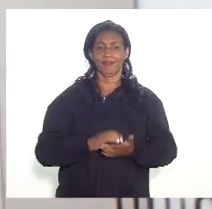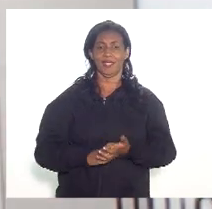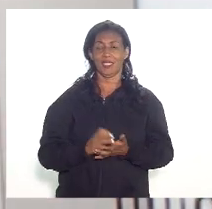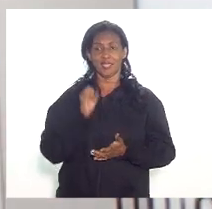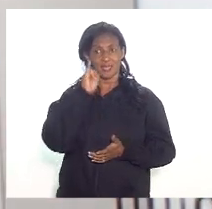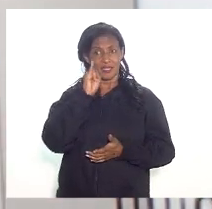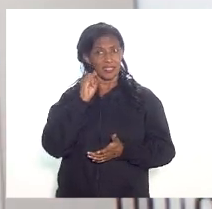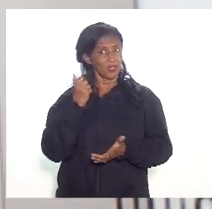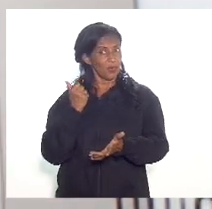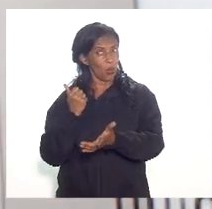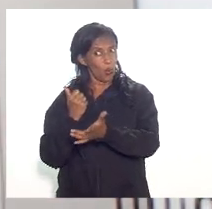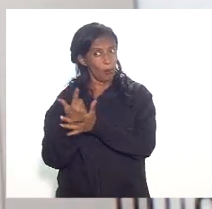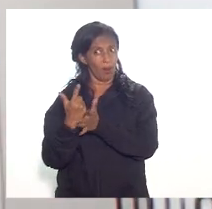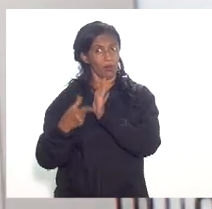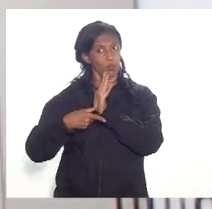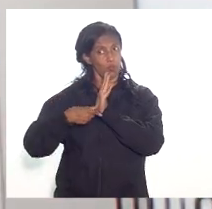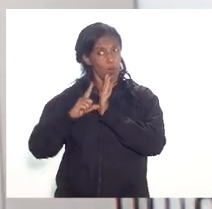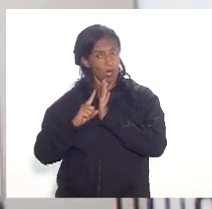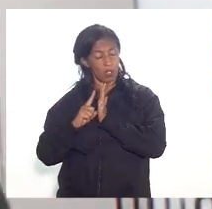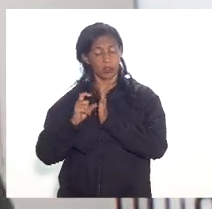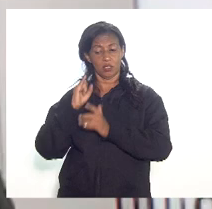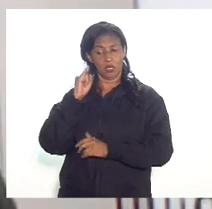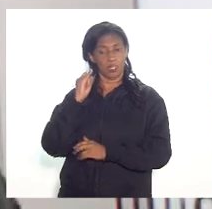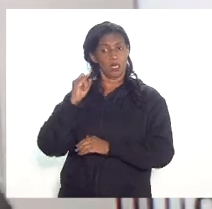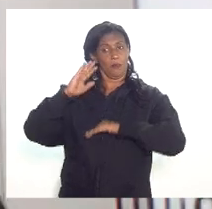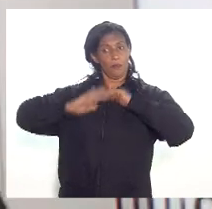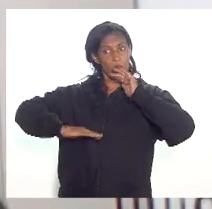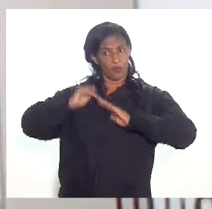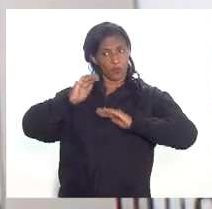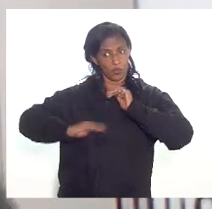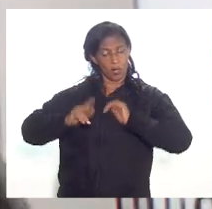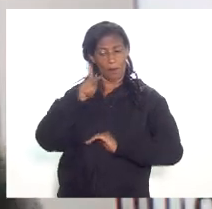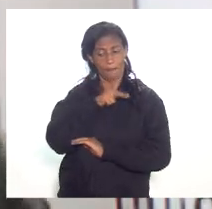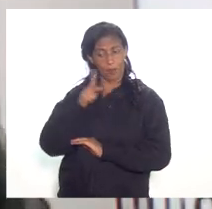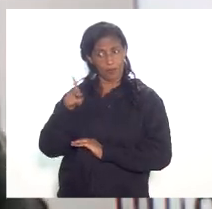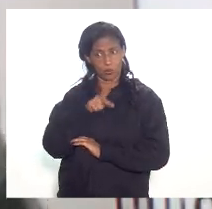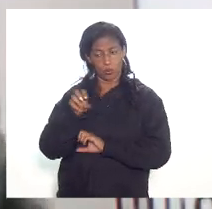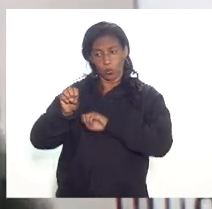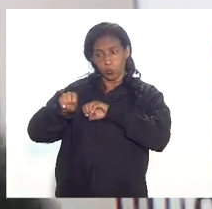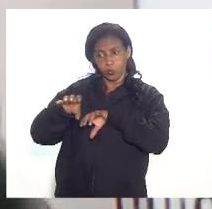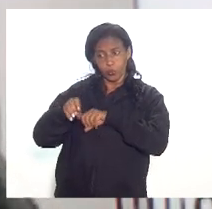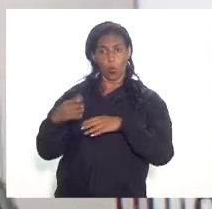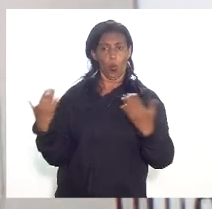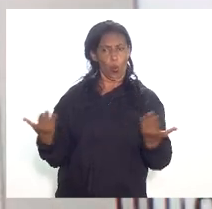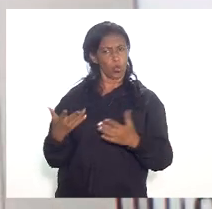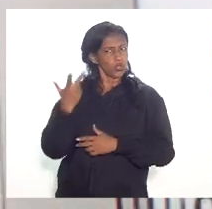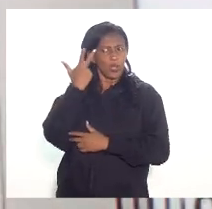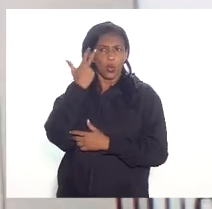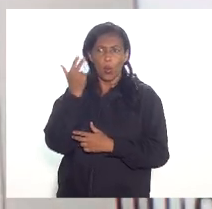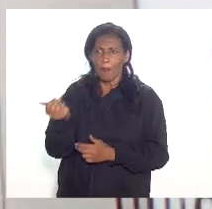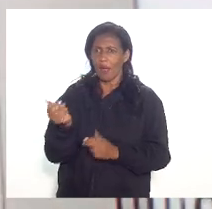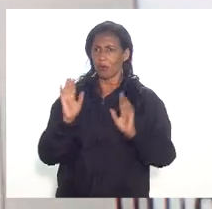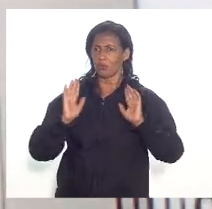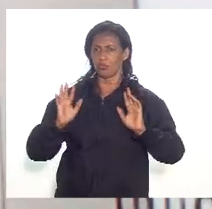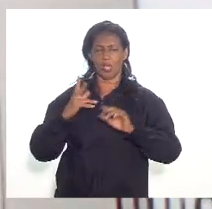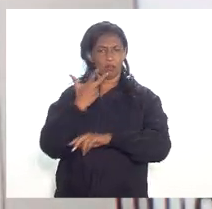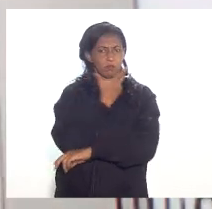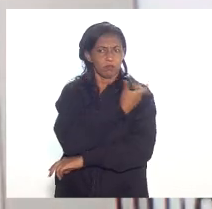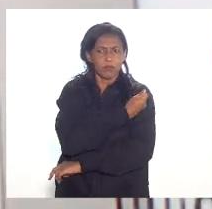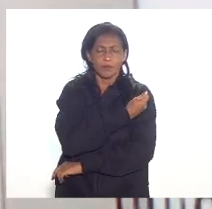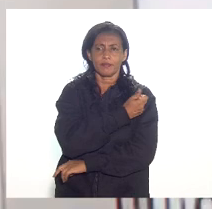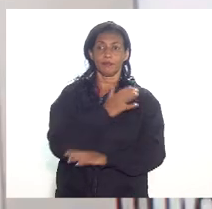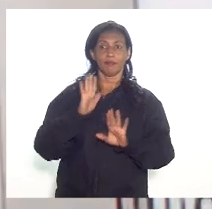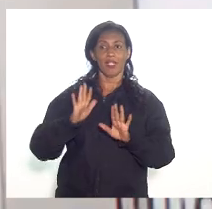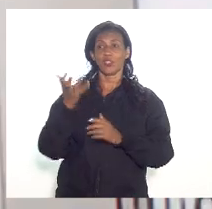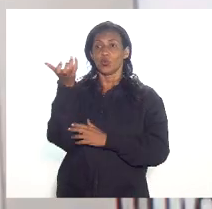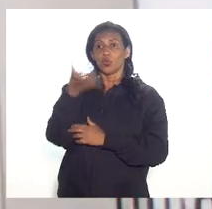vacina se tivesse vacinado os profissionais de educação hoje já poderíamos estar com aulas presenciais normais nas escolas mas não querem